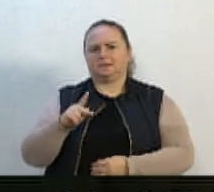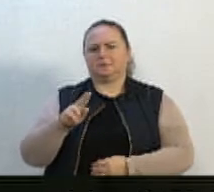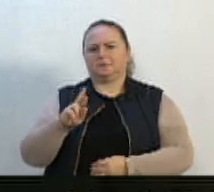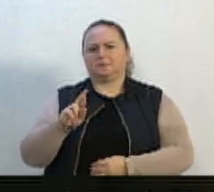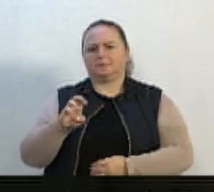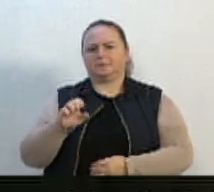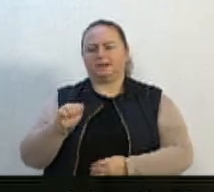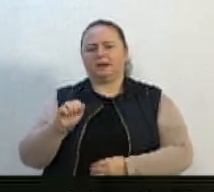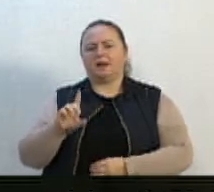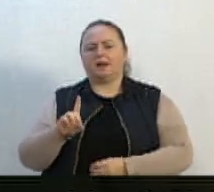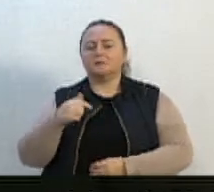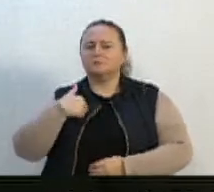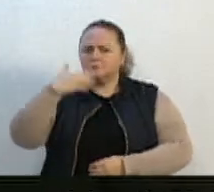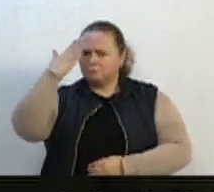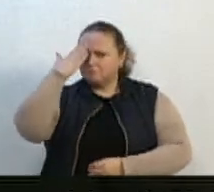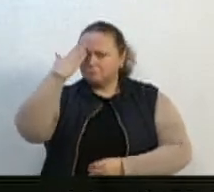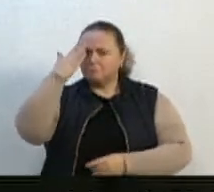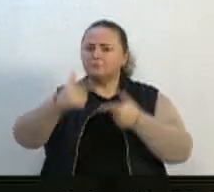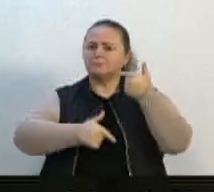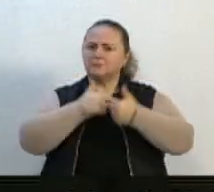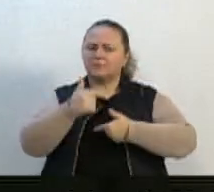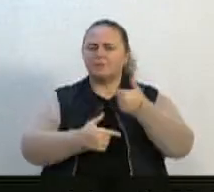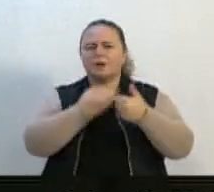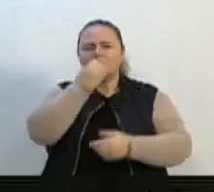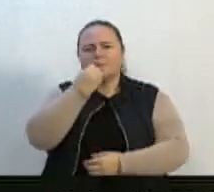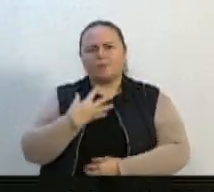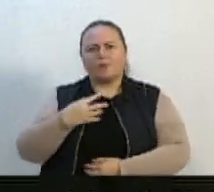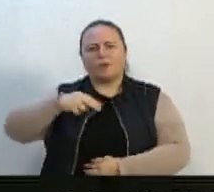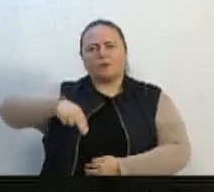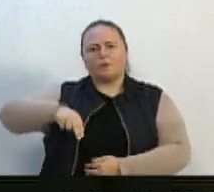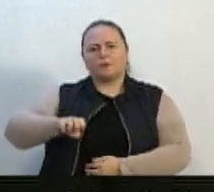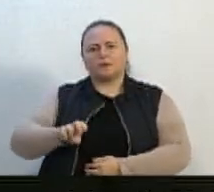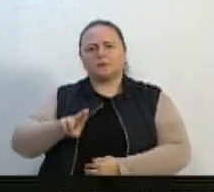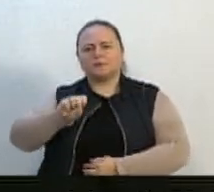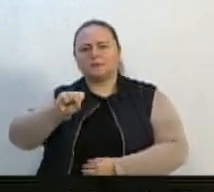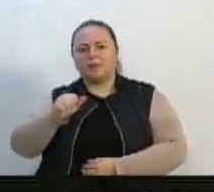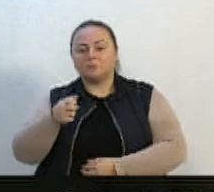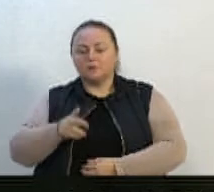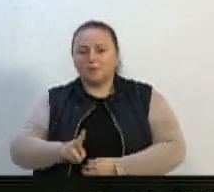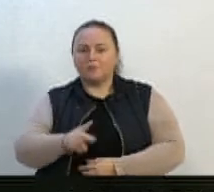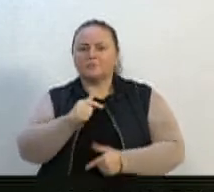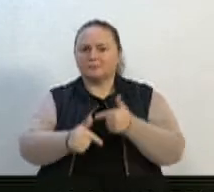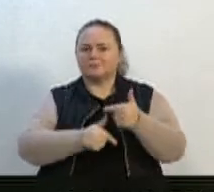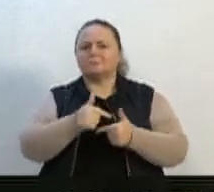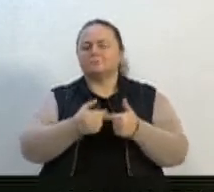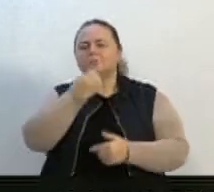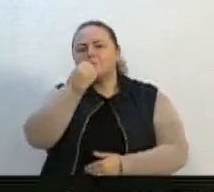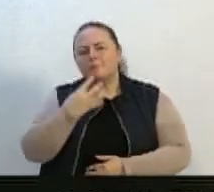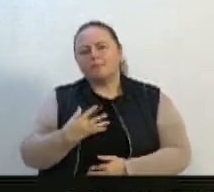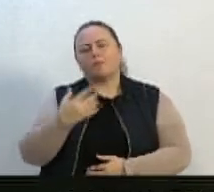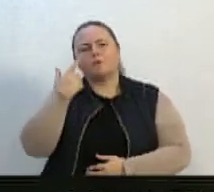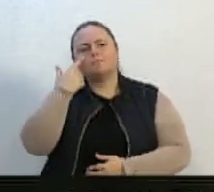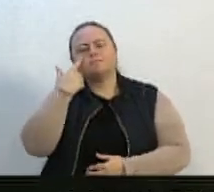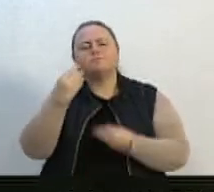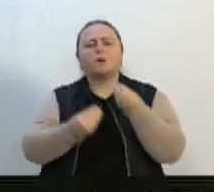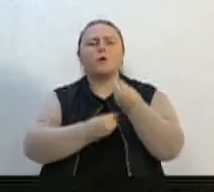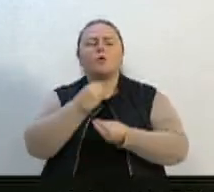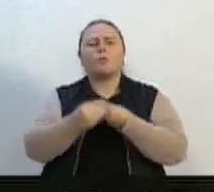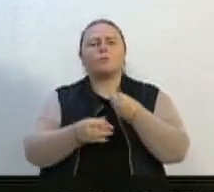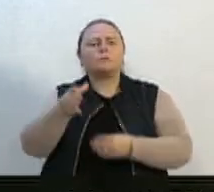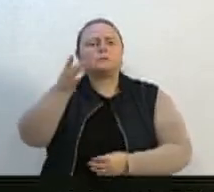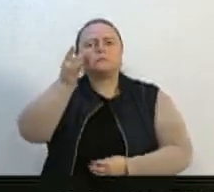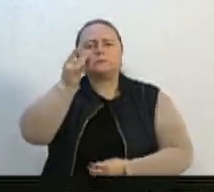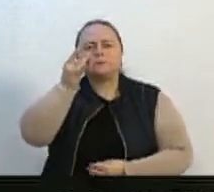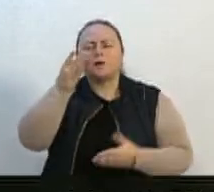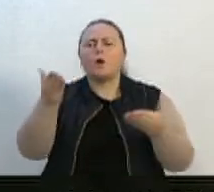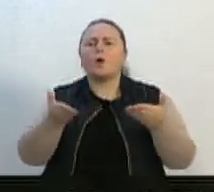trabalho bastante, a Neuza também fez um ótimo trabalho, tem feito, que a gente pudesse voltar e ver a real situação hoje no CEPREAT.